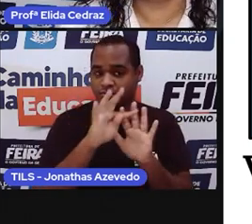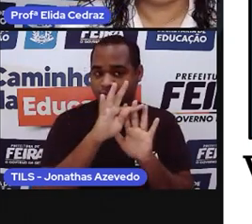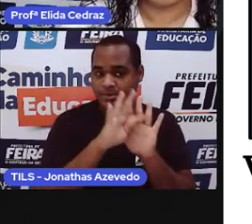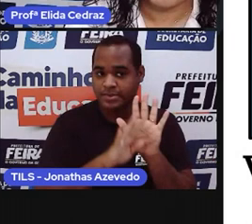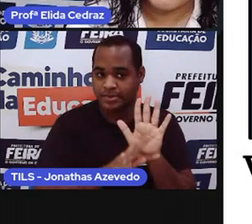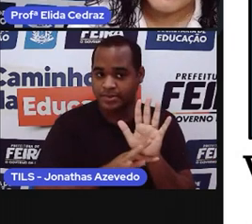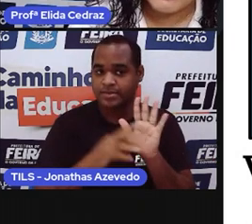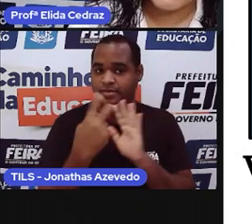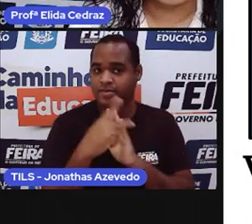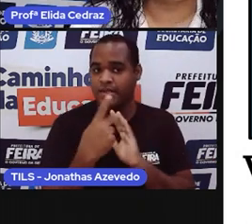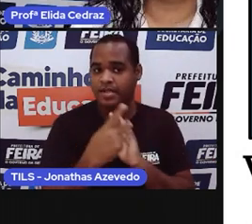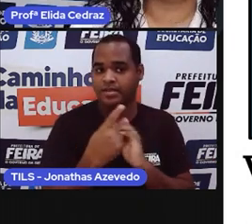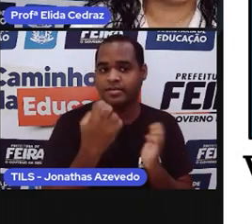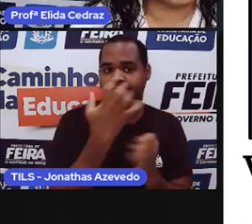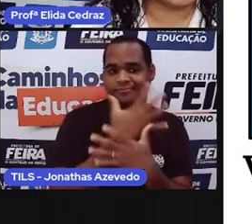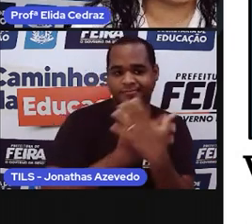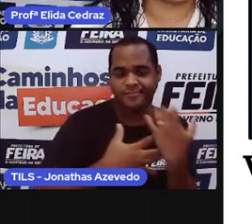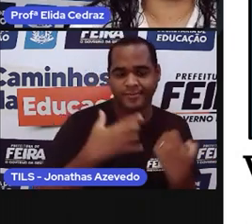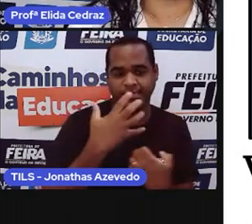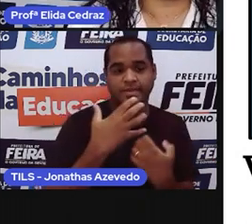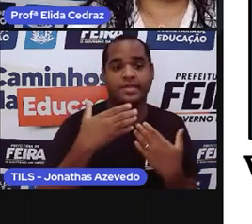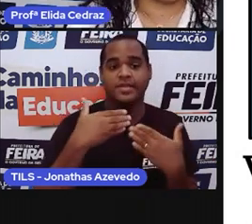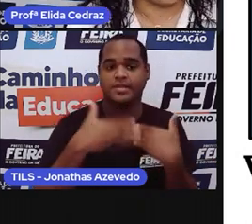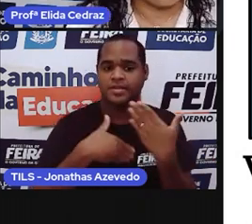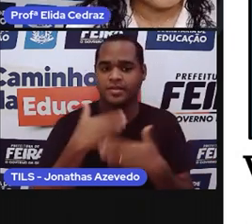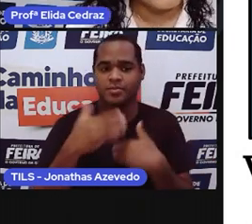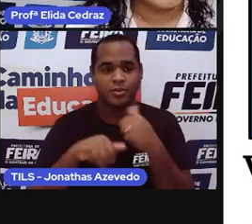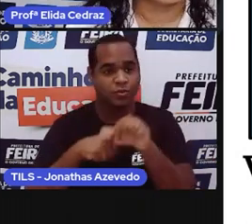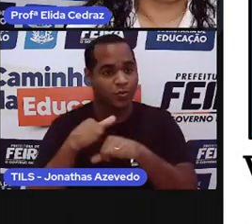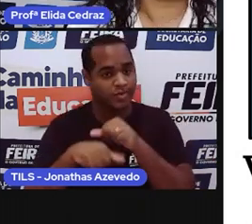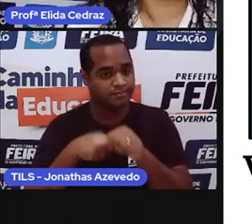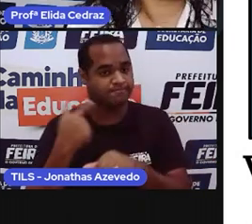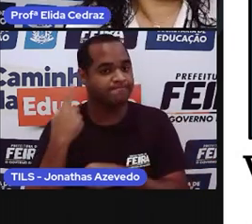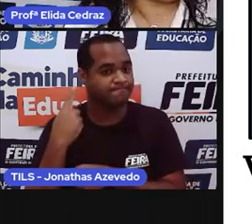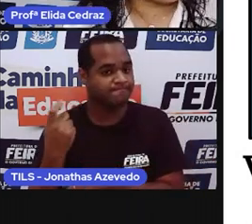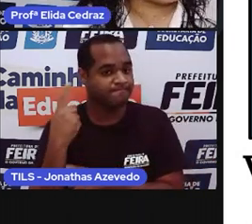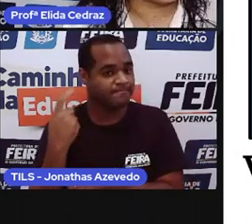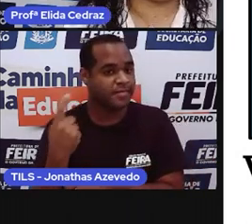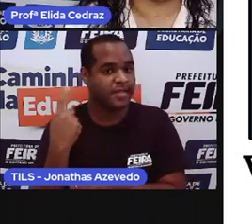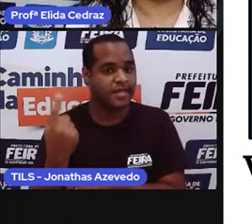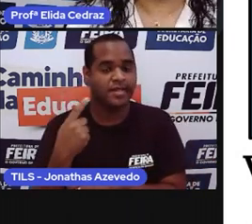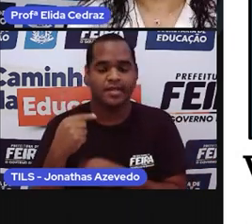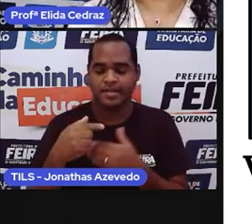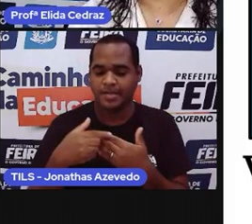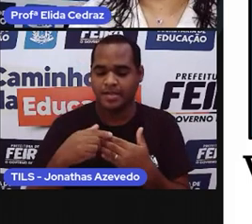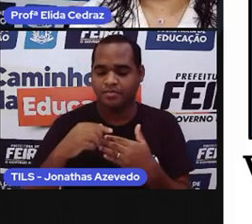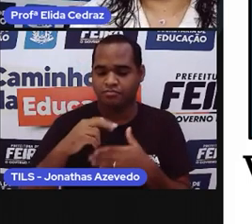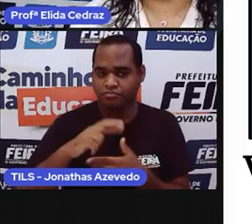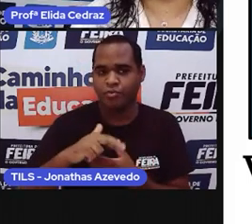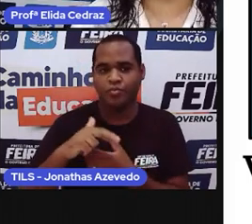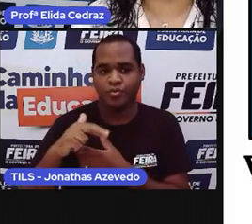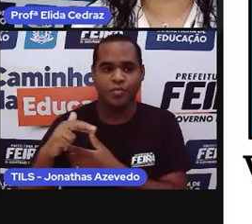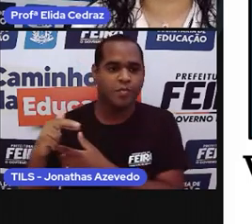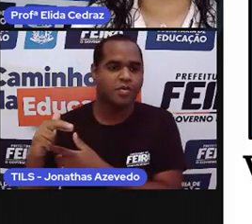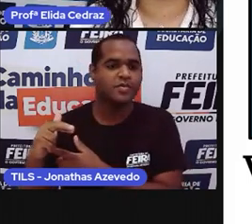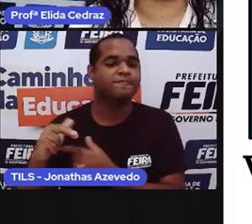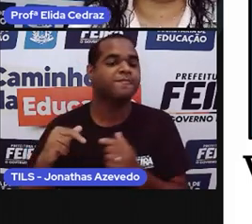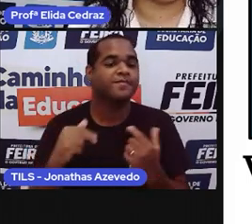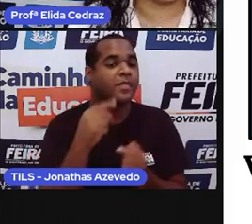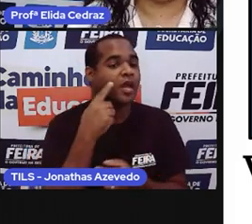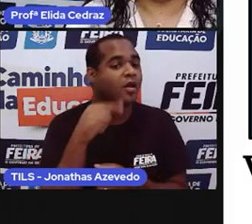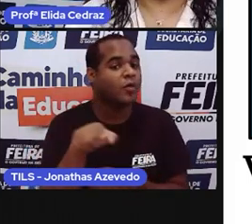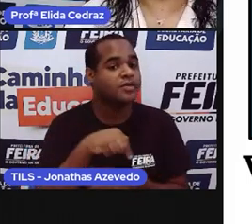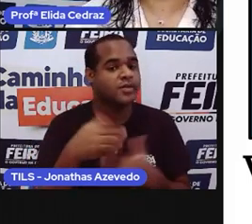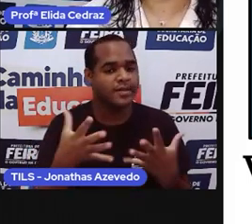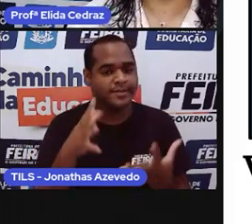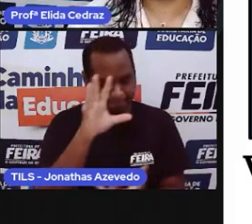E depois nós vamos passar para os sons e para o ritmo. Mas hoje nós vamos